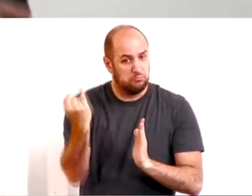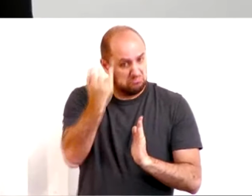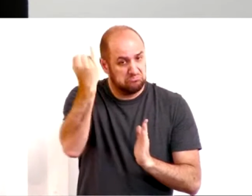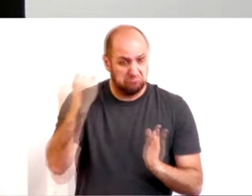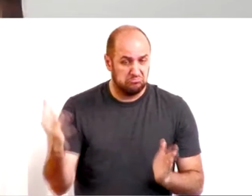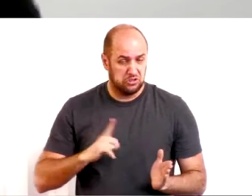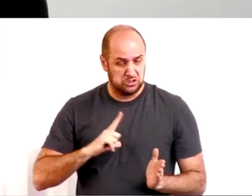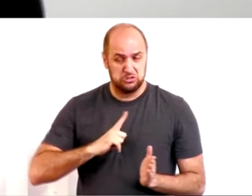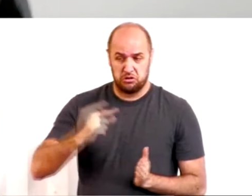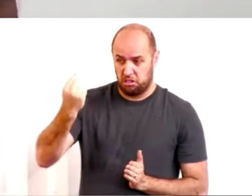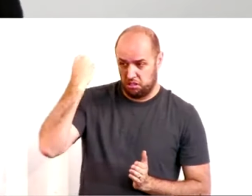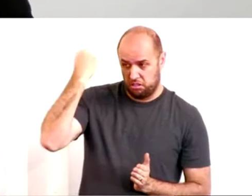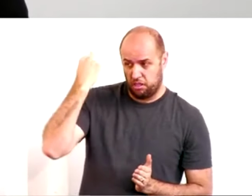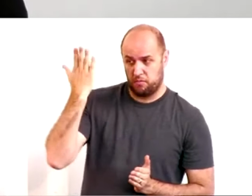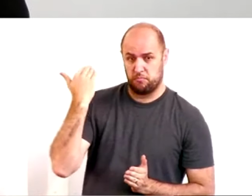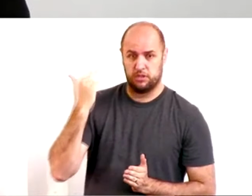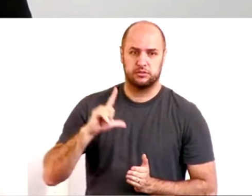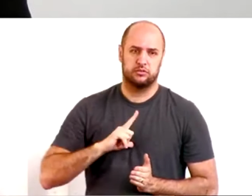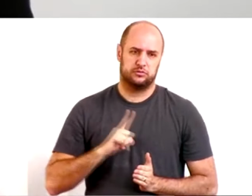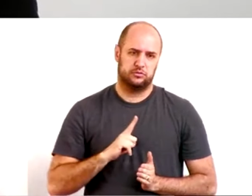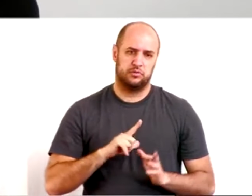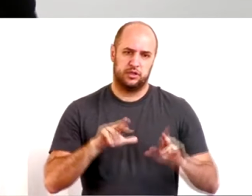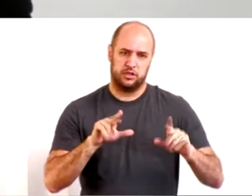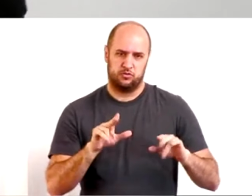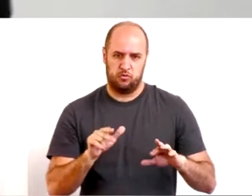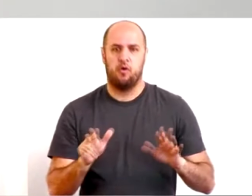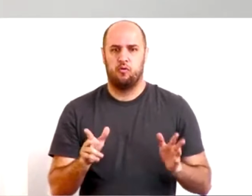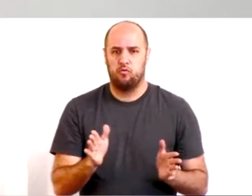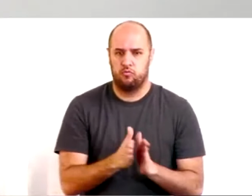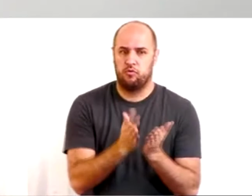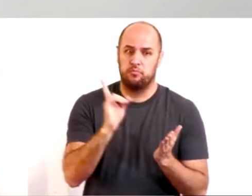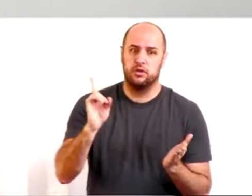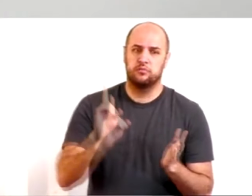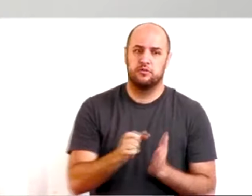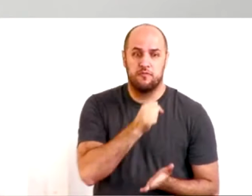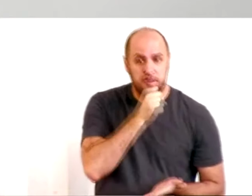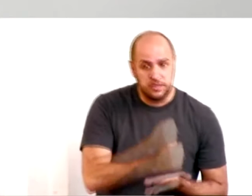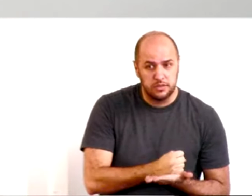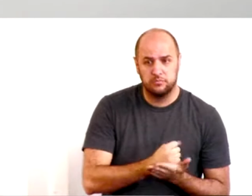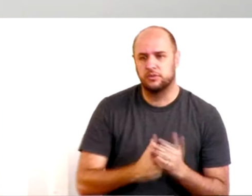estava presente ali no livro de Levítico, no Antigo Testamento.